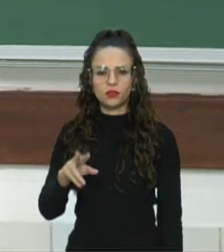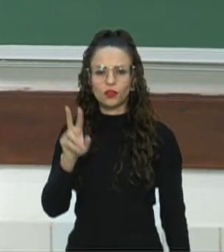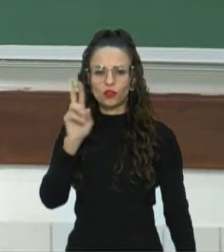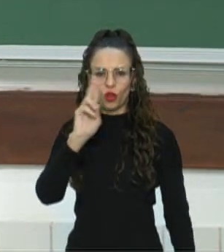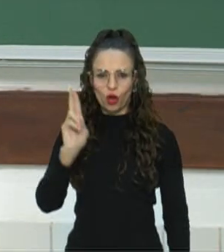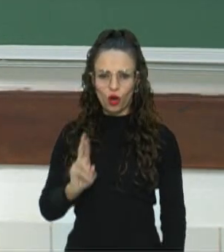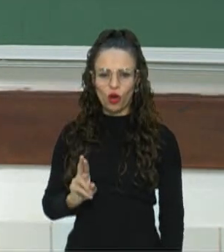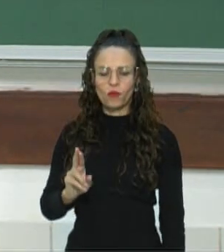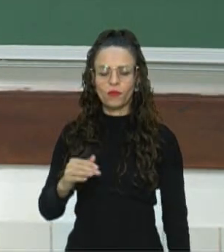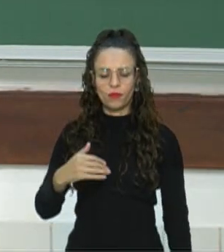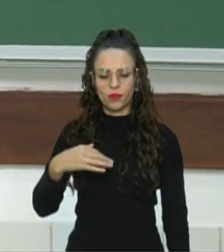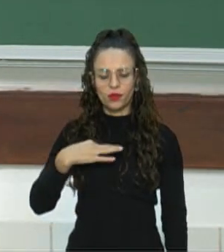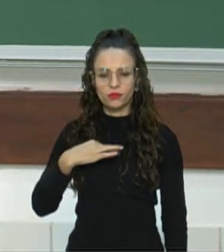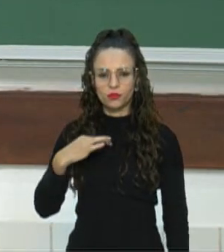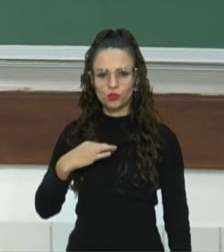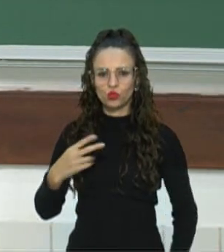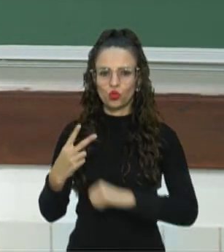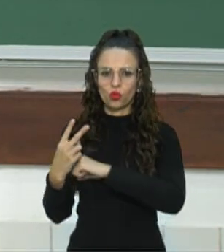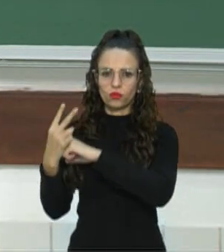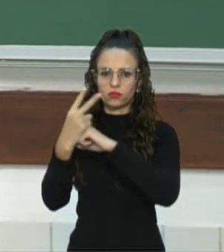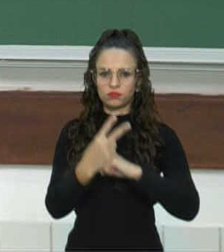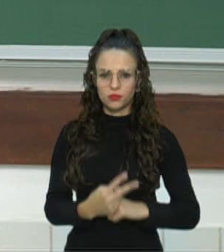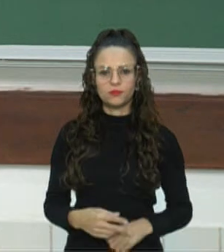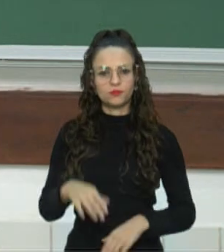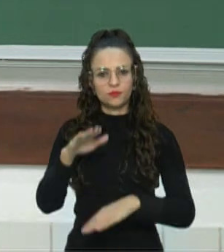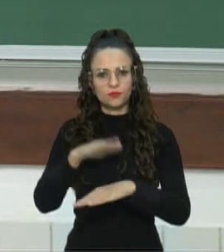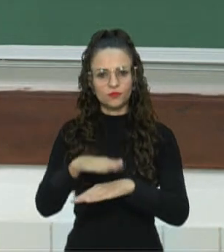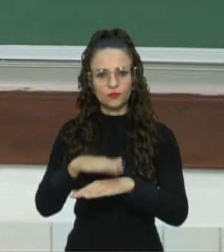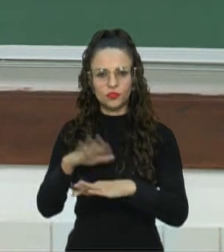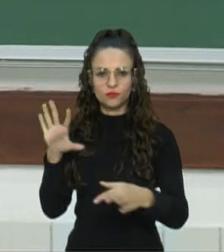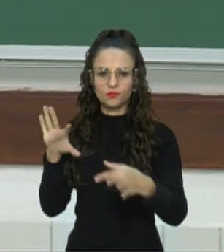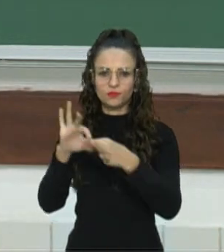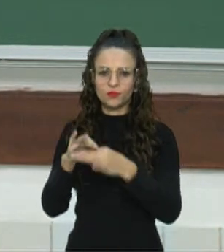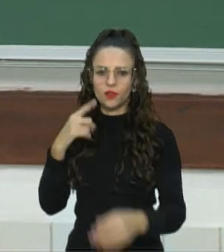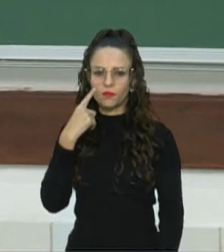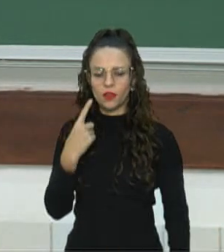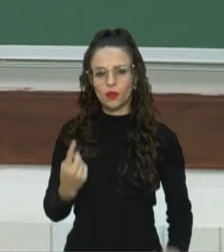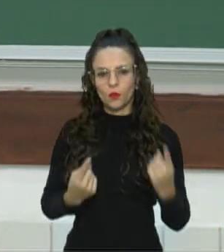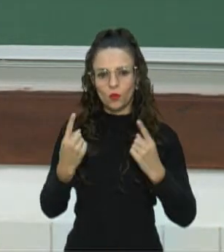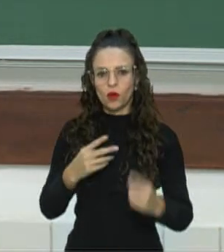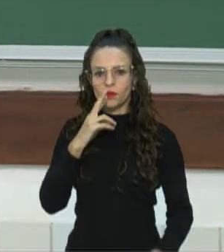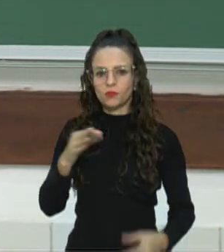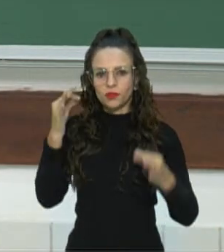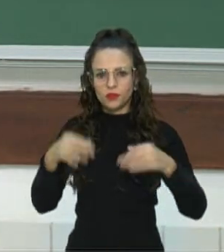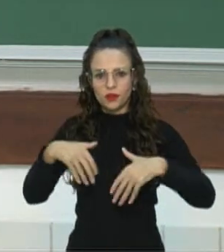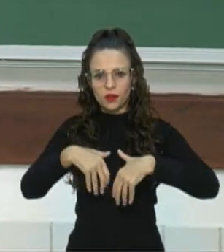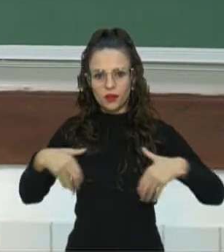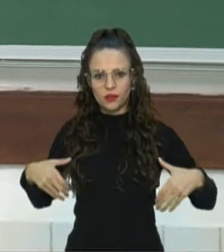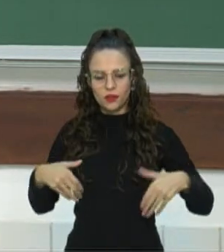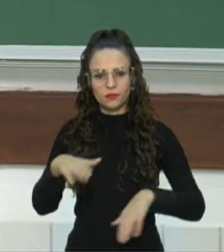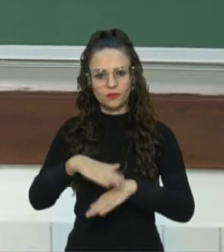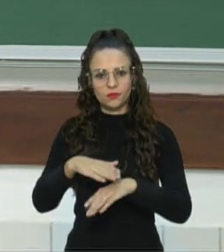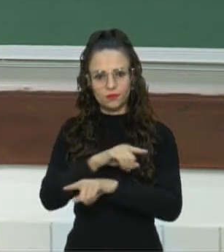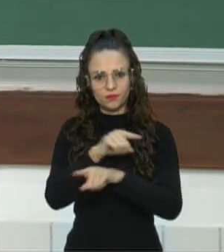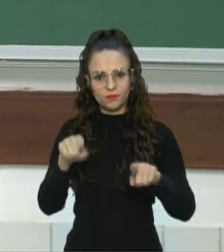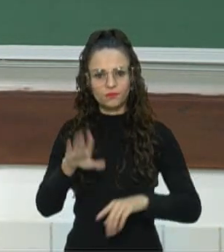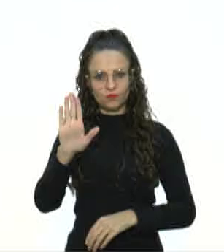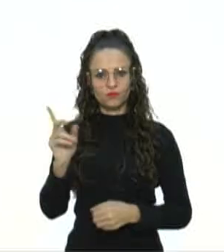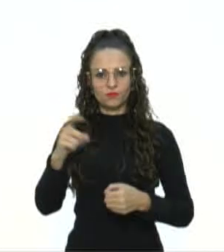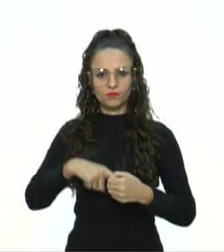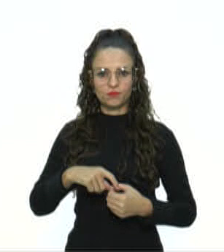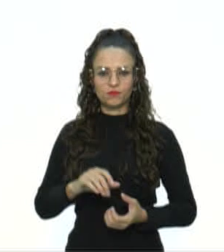né, do Kendo e associa qual que vai proteger a região do tórax. Vocês vão ter um tempinho, já já